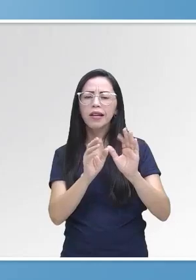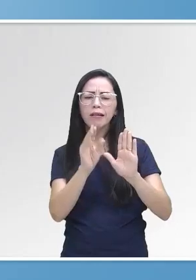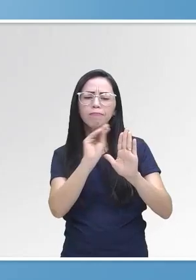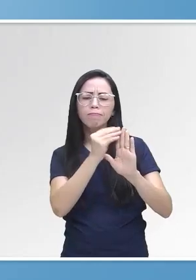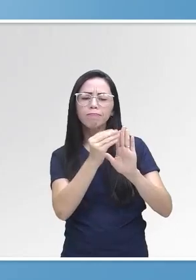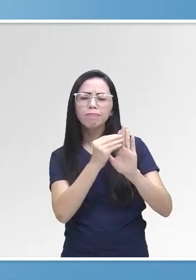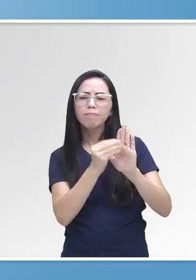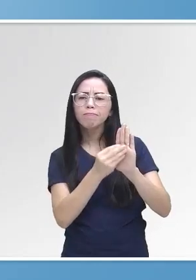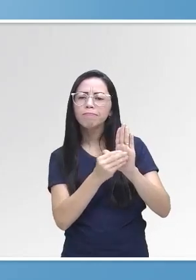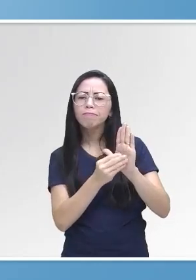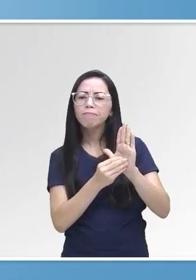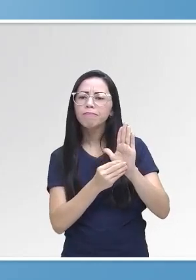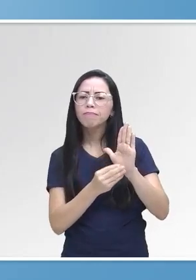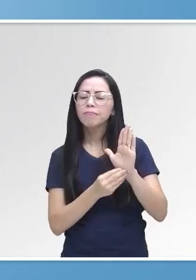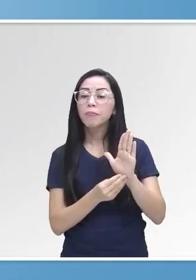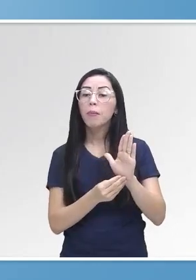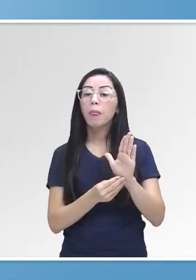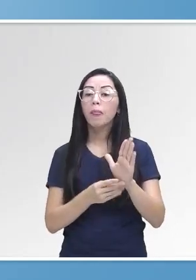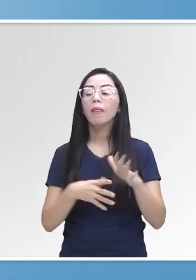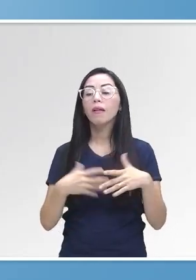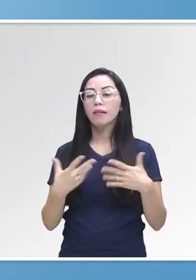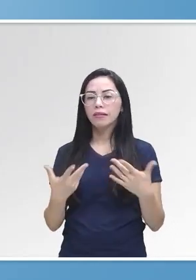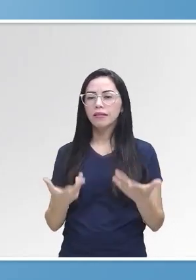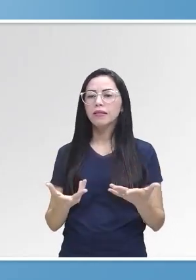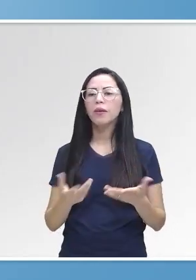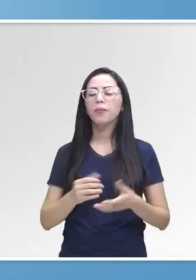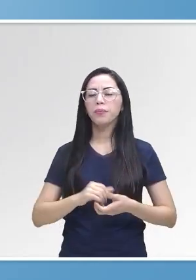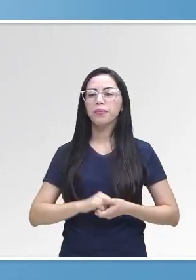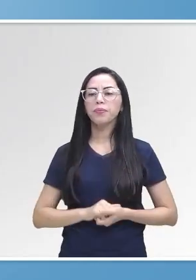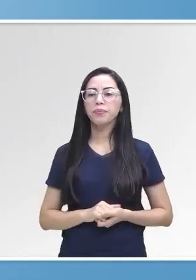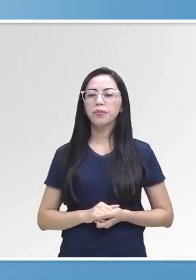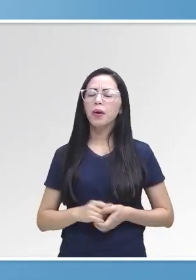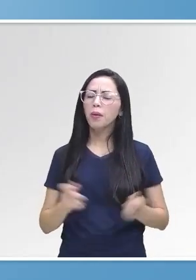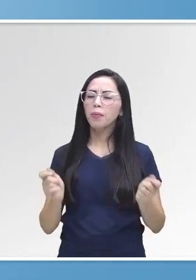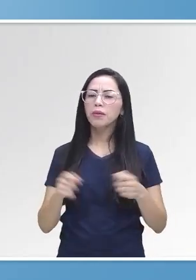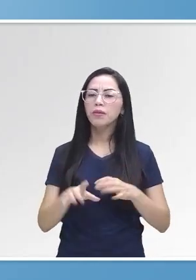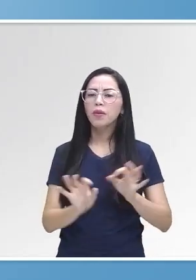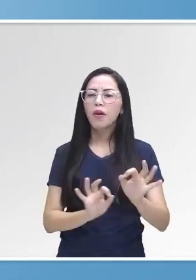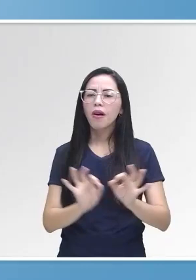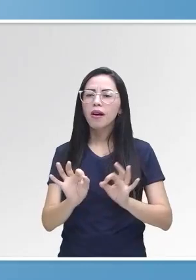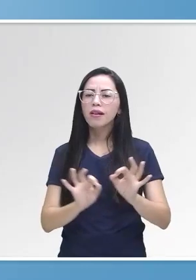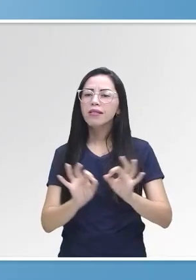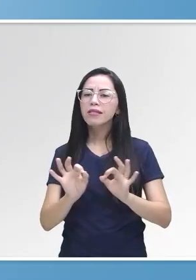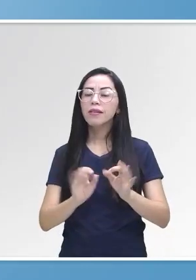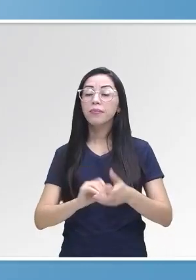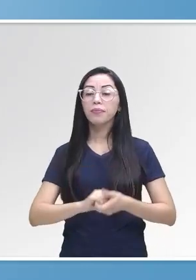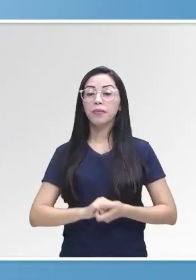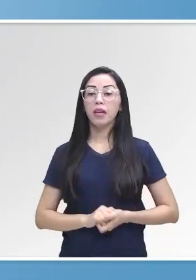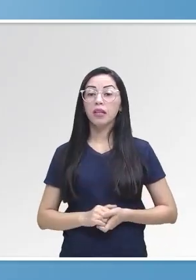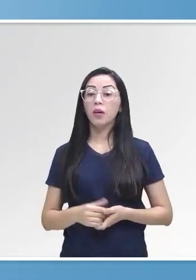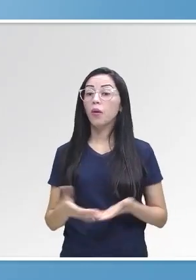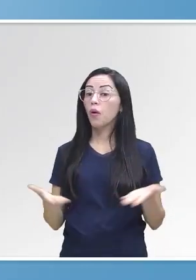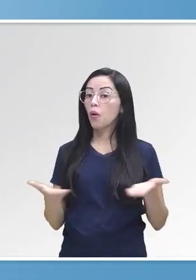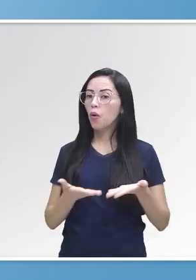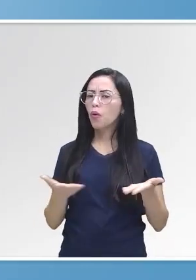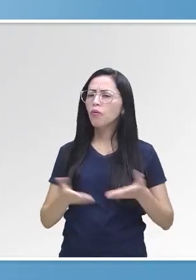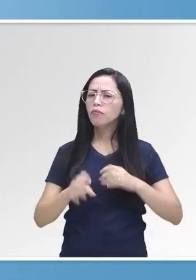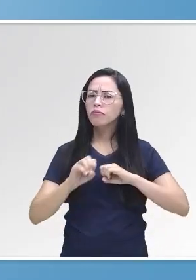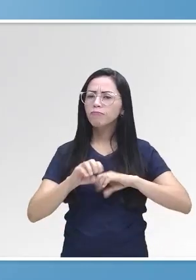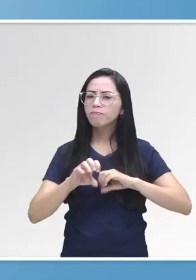né aí a gente representa uma representação através de desenho e hoje nós fala sobre isso